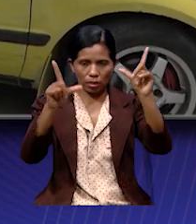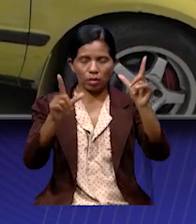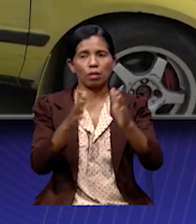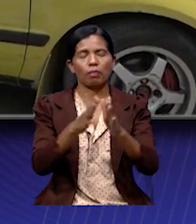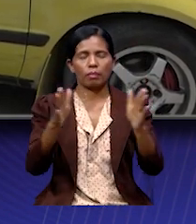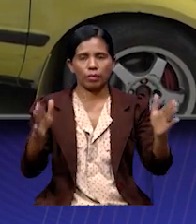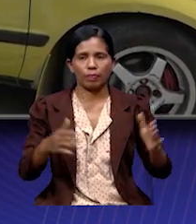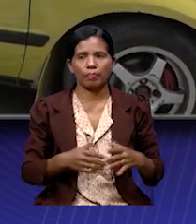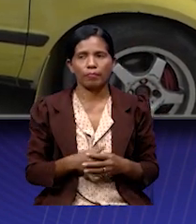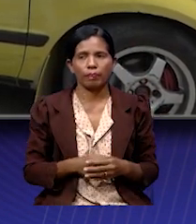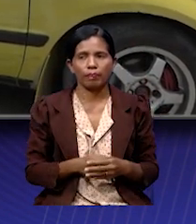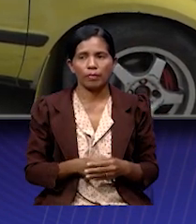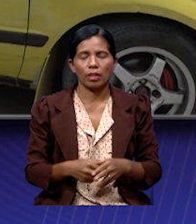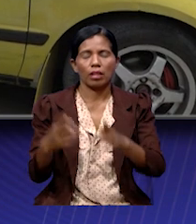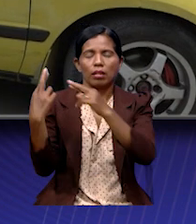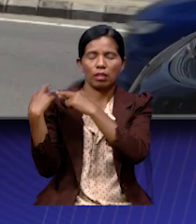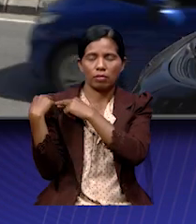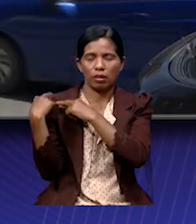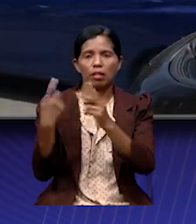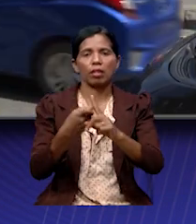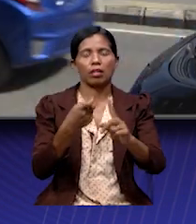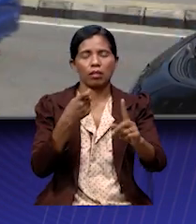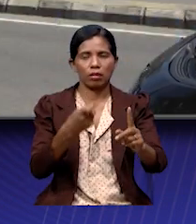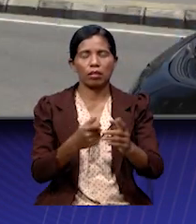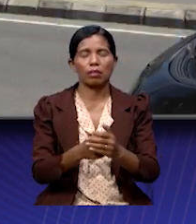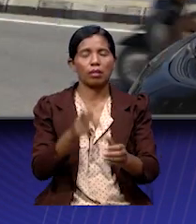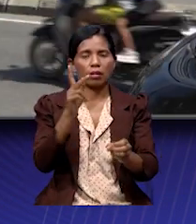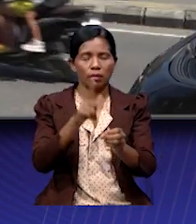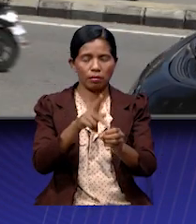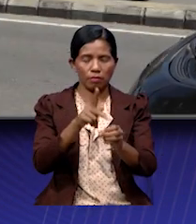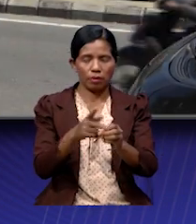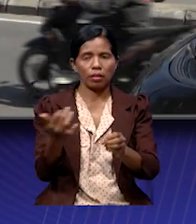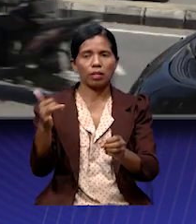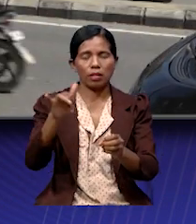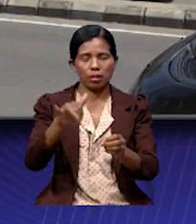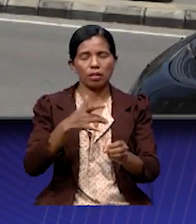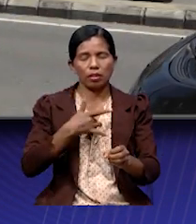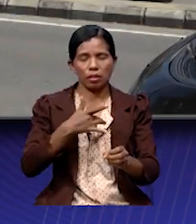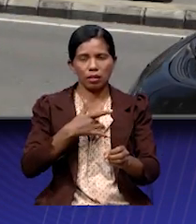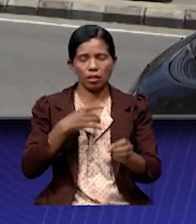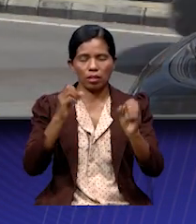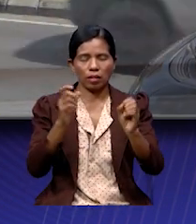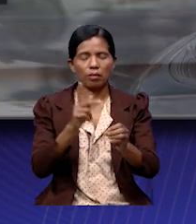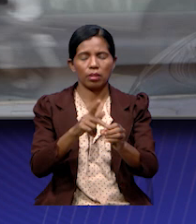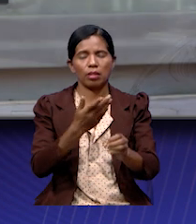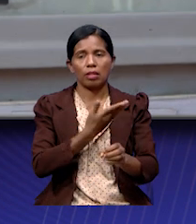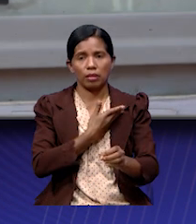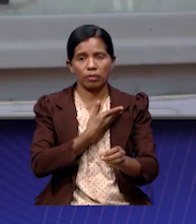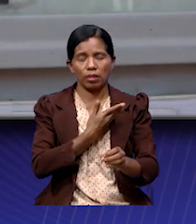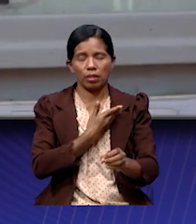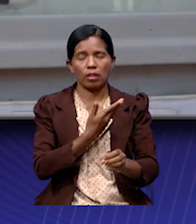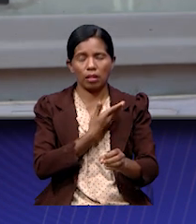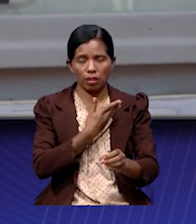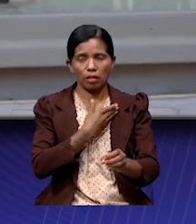BOT. Responsável posto abastecimento combustível sira, sente, fala em combustível sai e a mercado